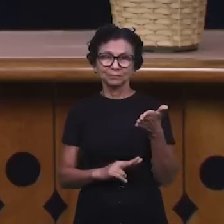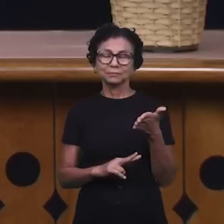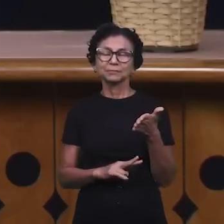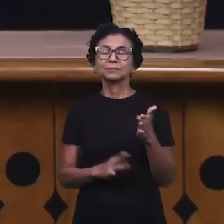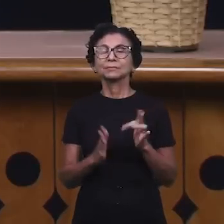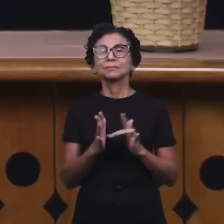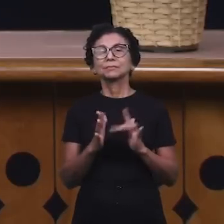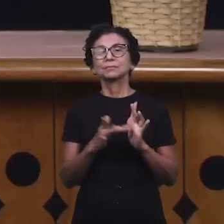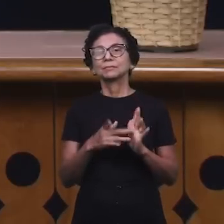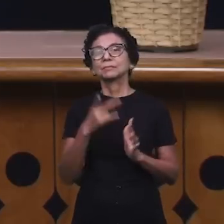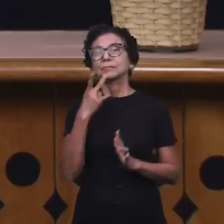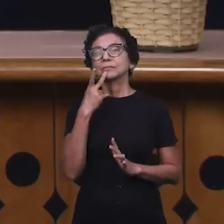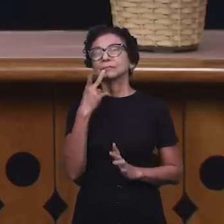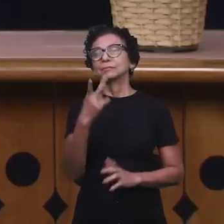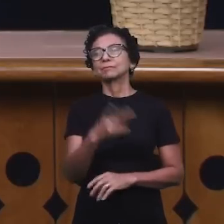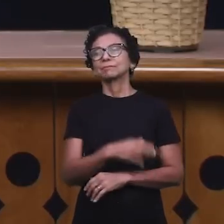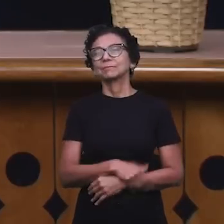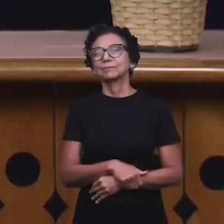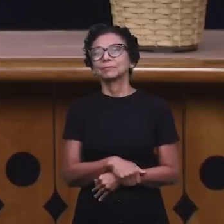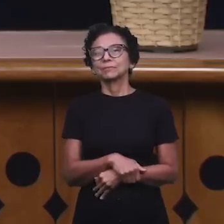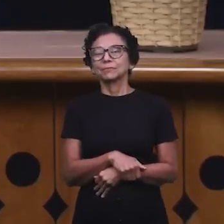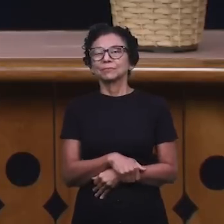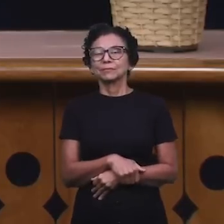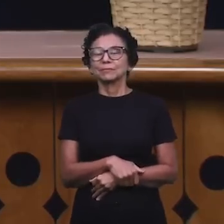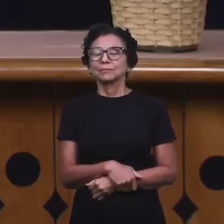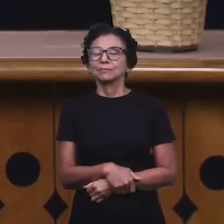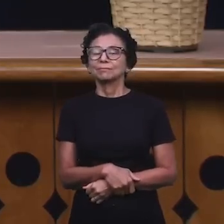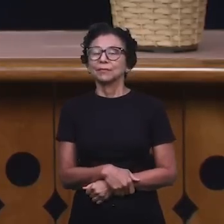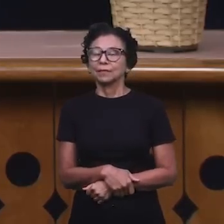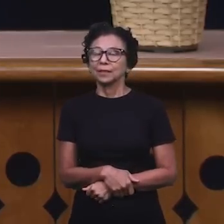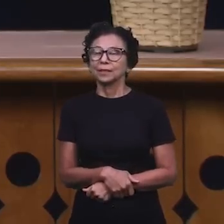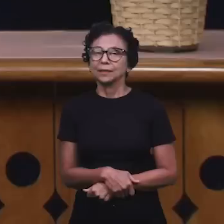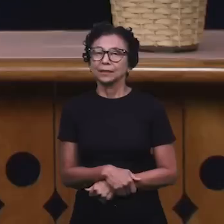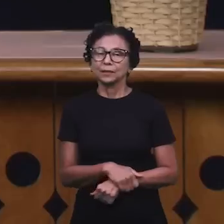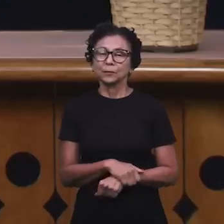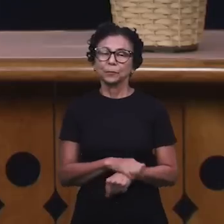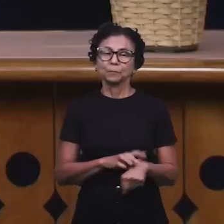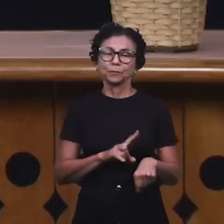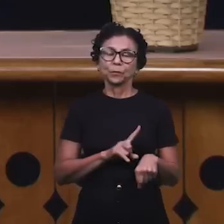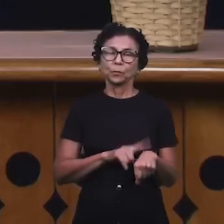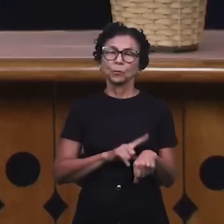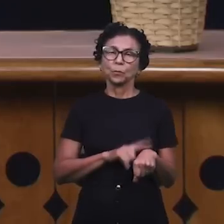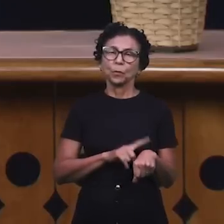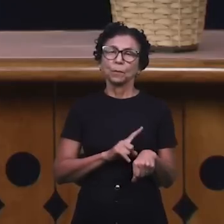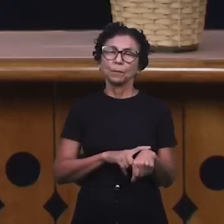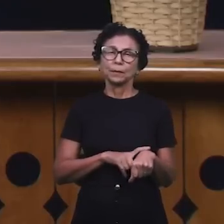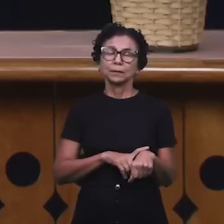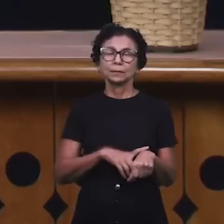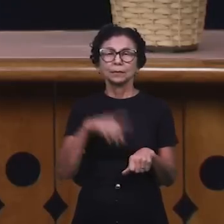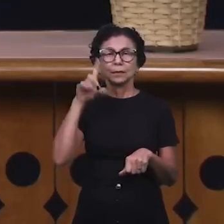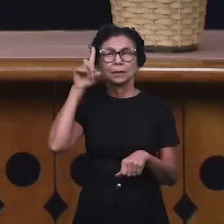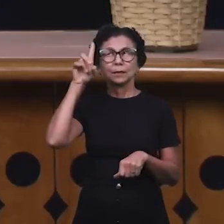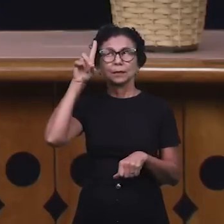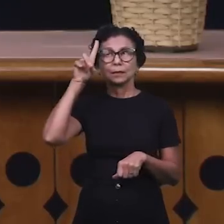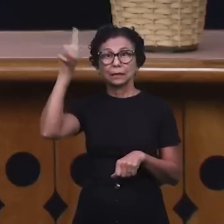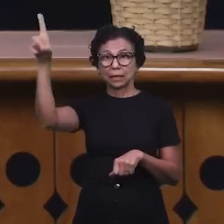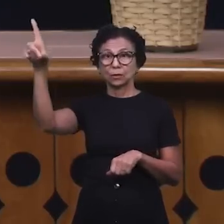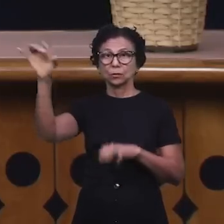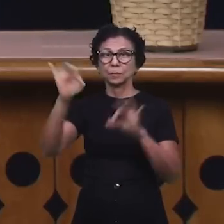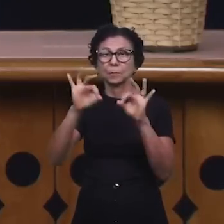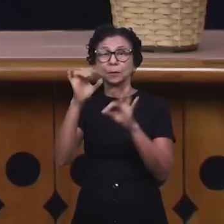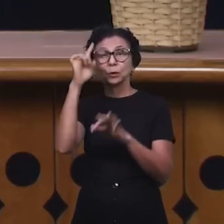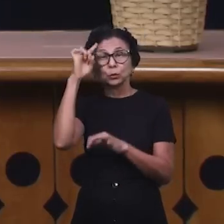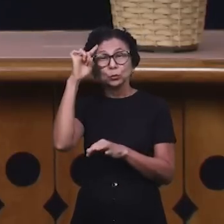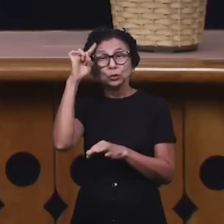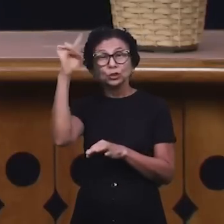não conheceram o tempo da sua visitação. Deus preparou aquele dia para eles, a vinda